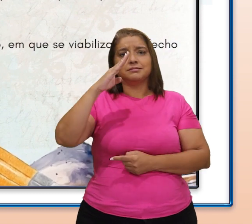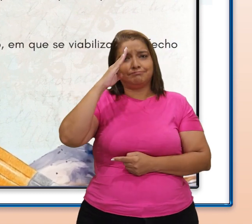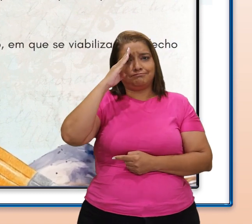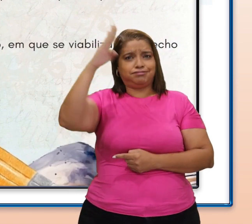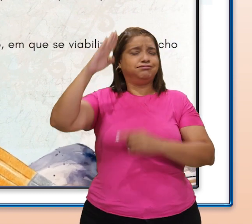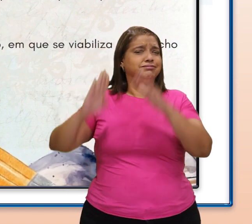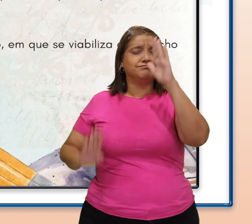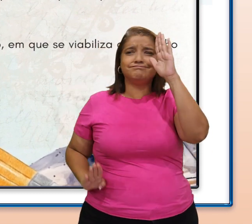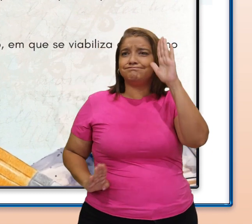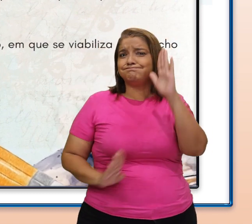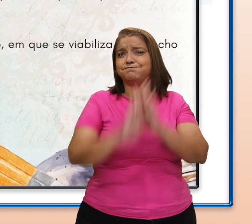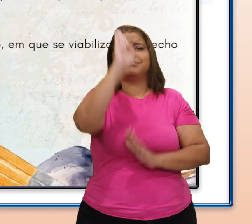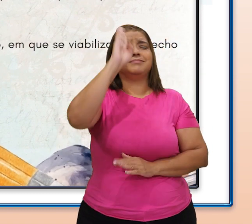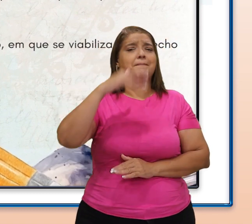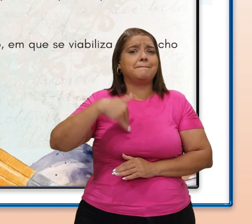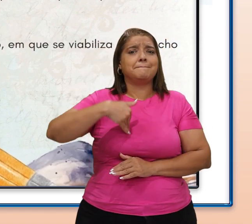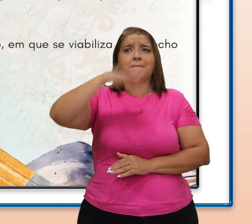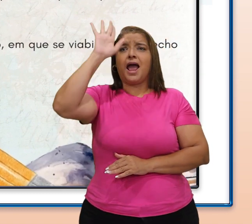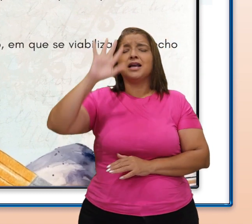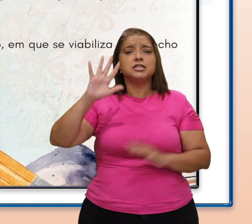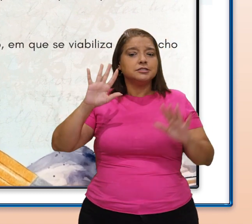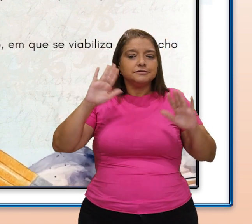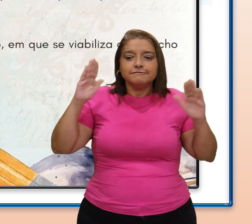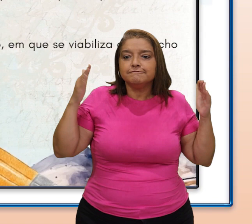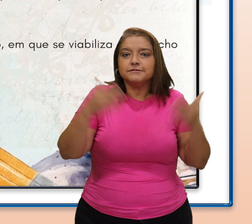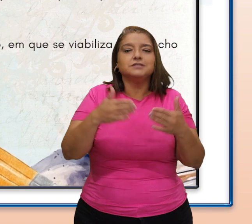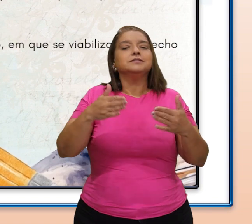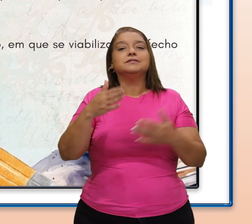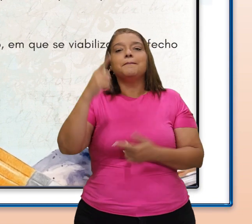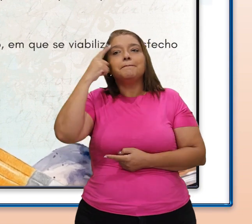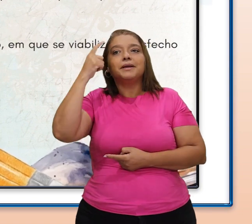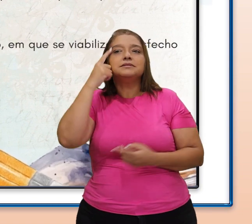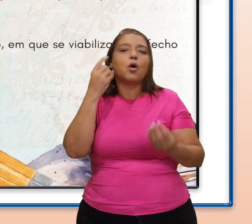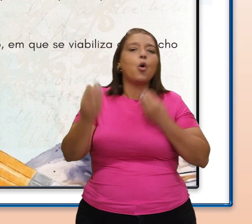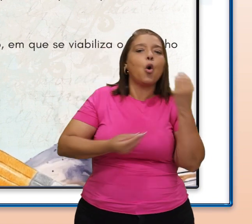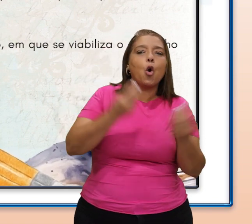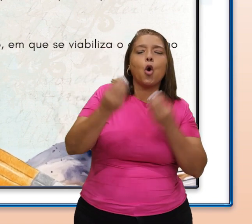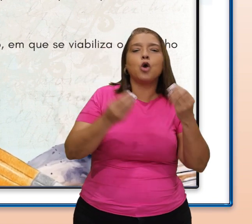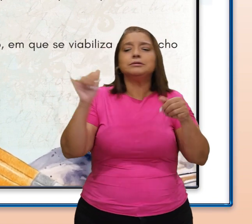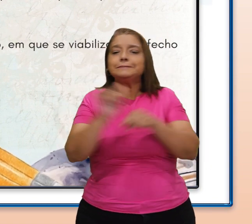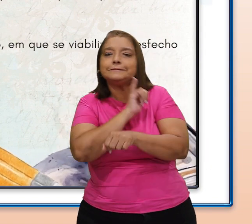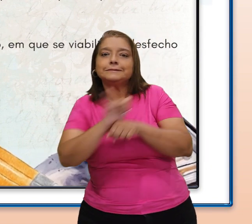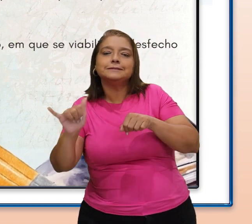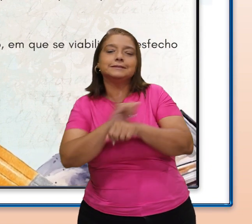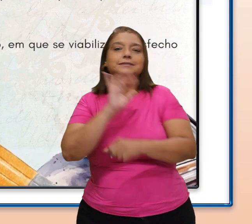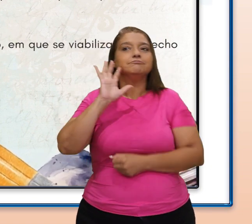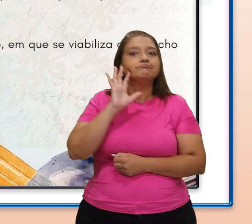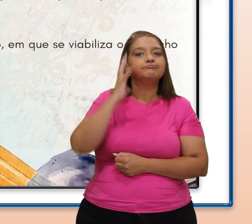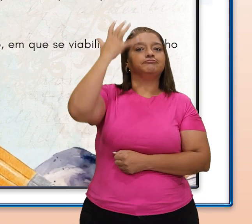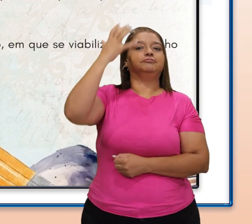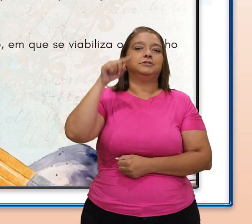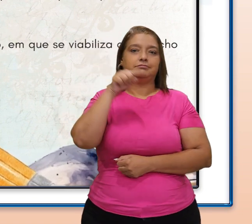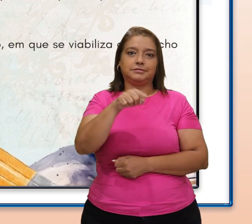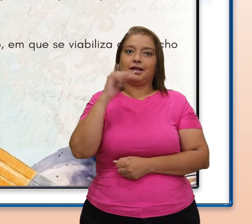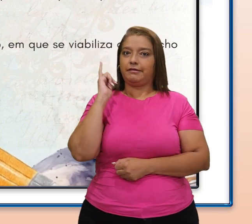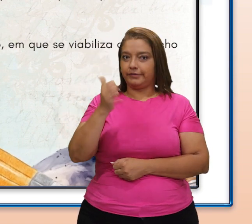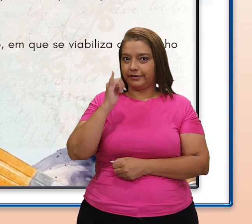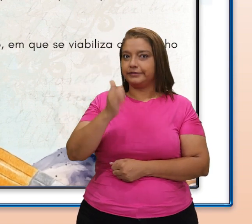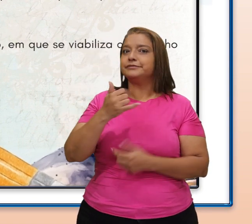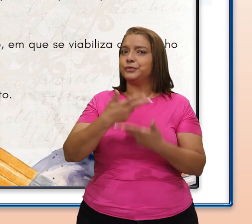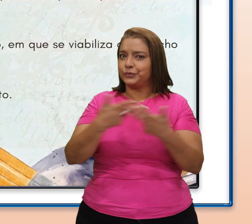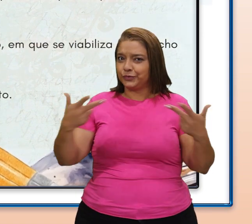narrativa chega ao momento mais crítico, de maior tensão, em que se viabiliza o desfecho da